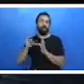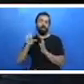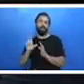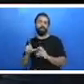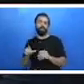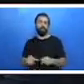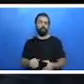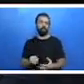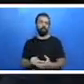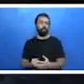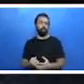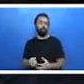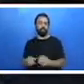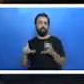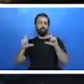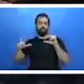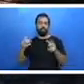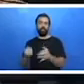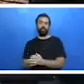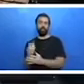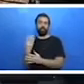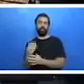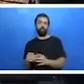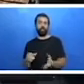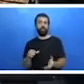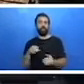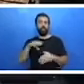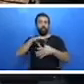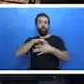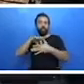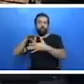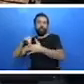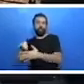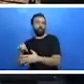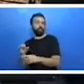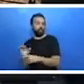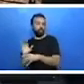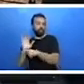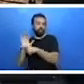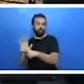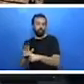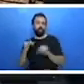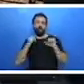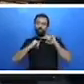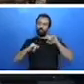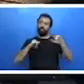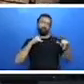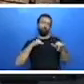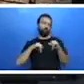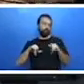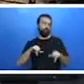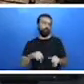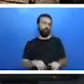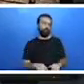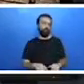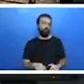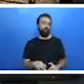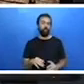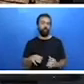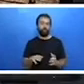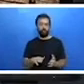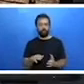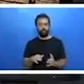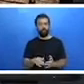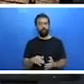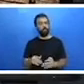informação. Próxima, o cordel tem capas ilustradas com xilogravura. Próxima,